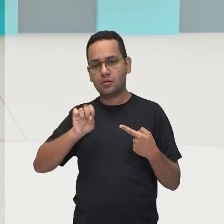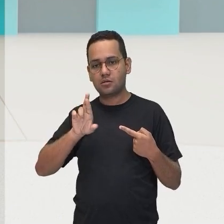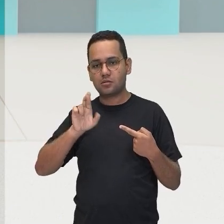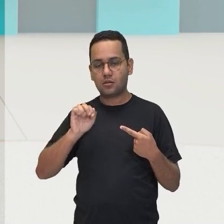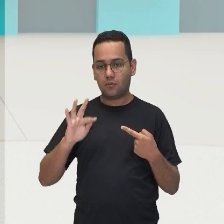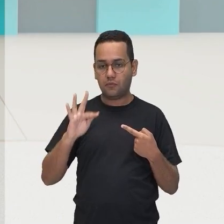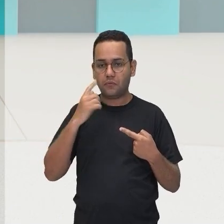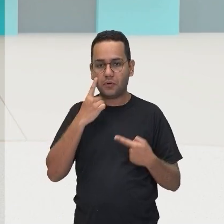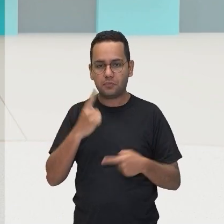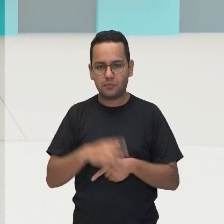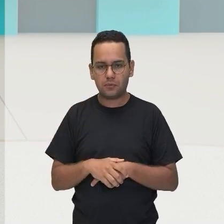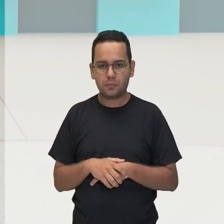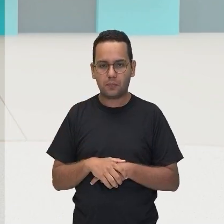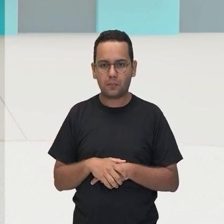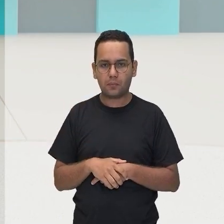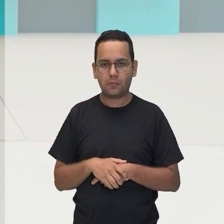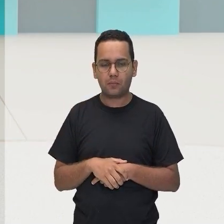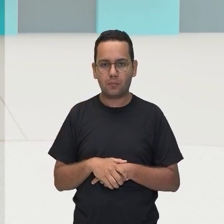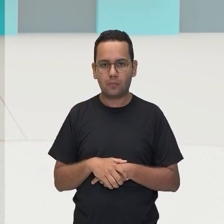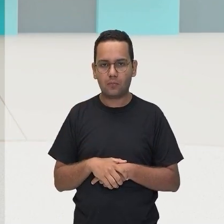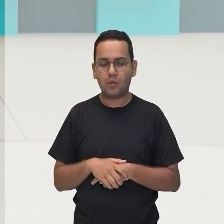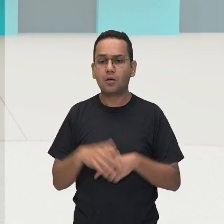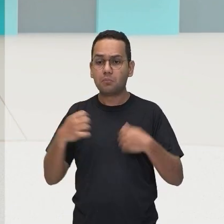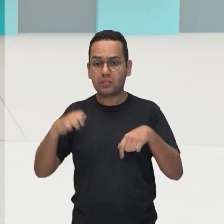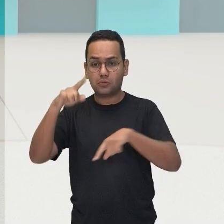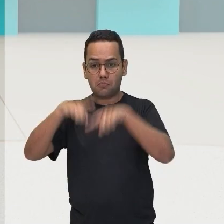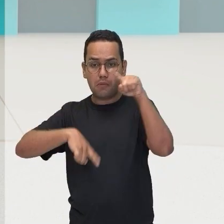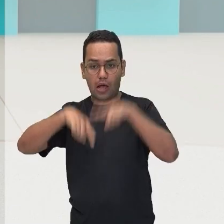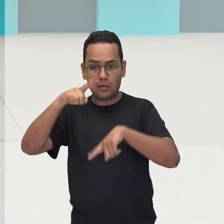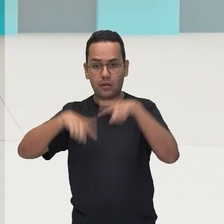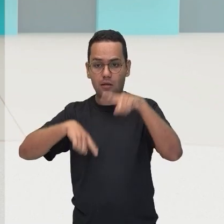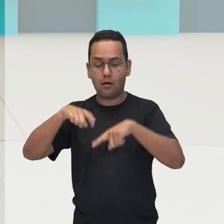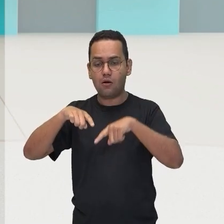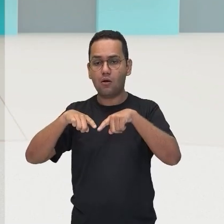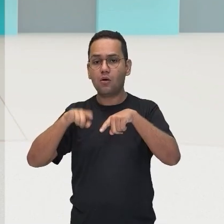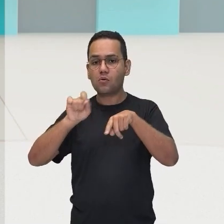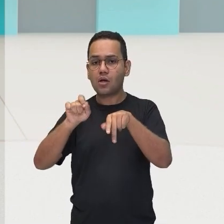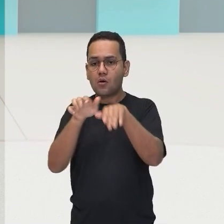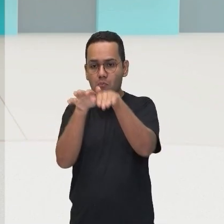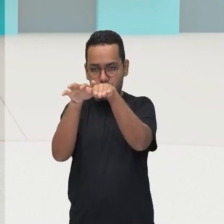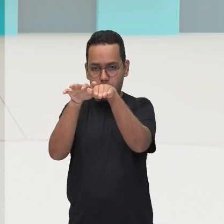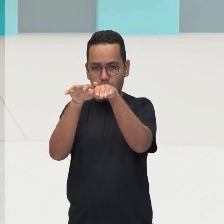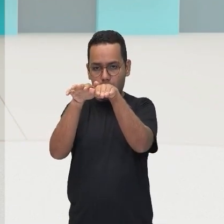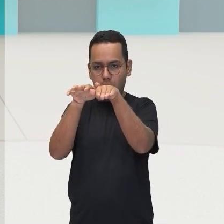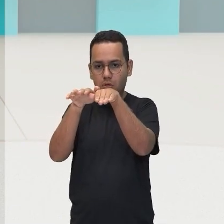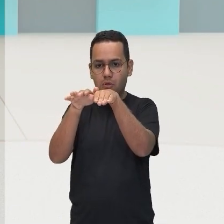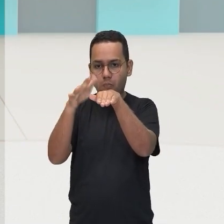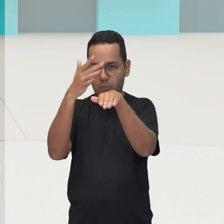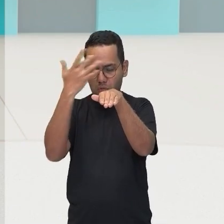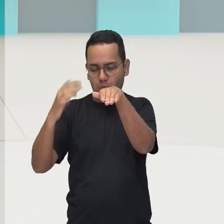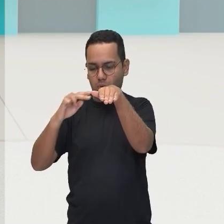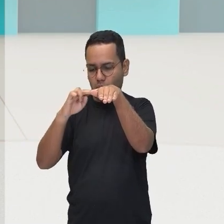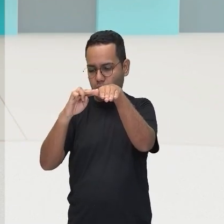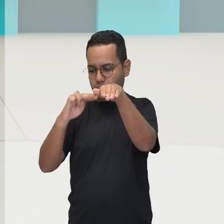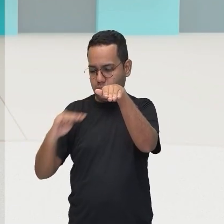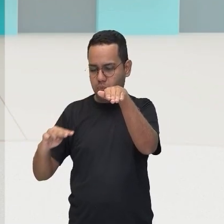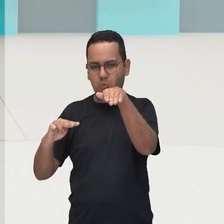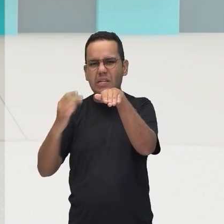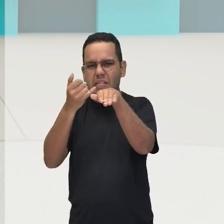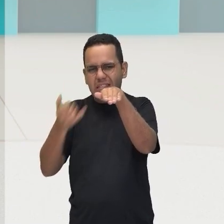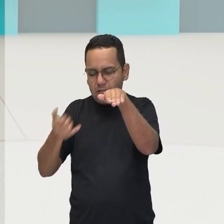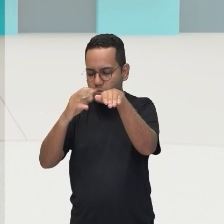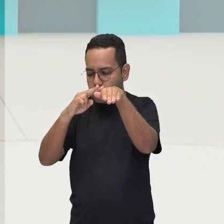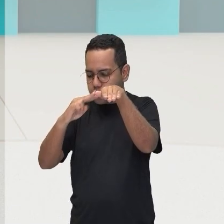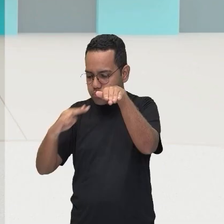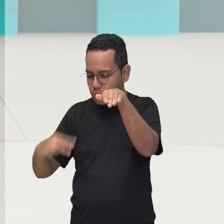que chamam comumente de pipa ou de kite. Então, através desse equipamento aí, do kite, né,